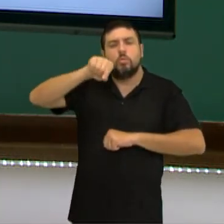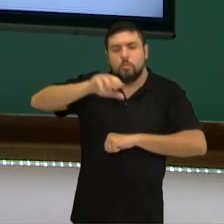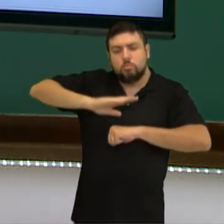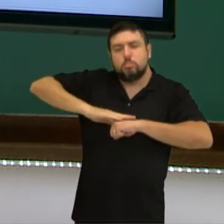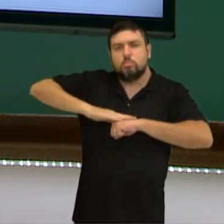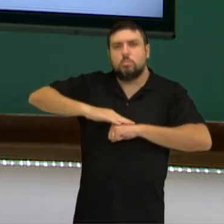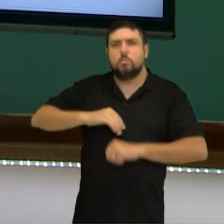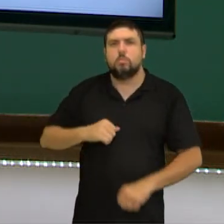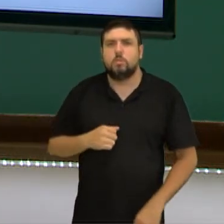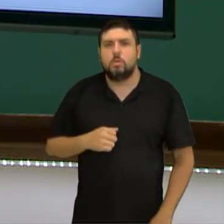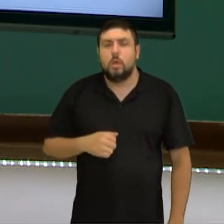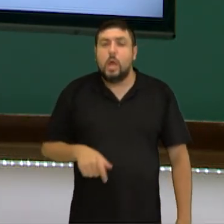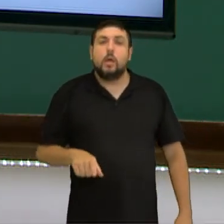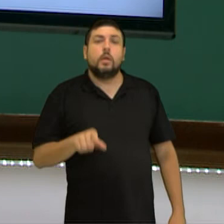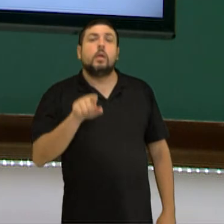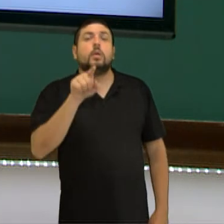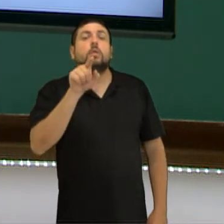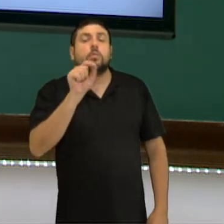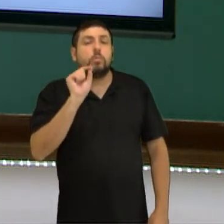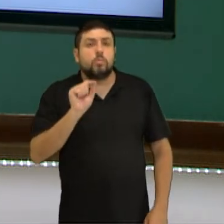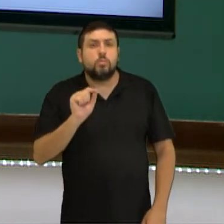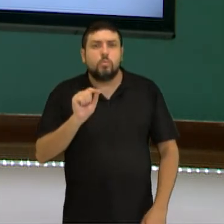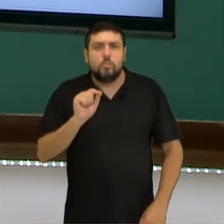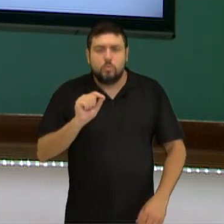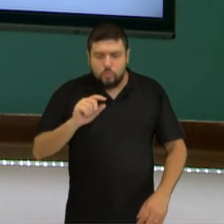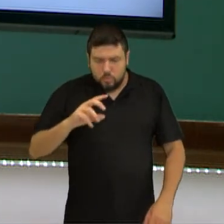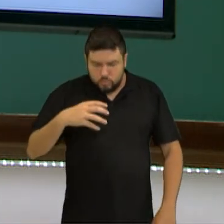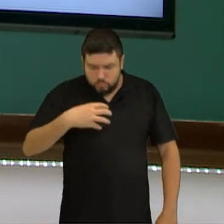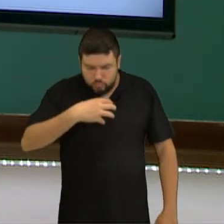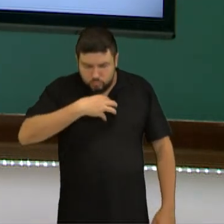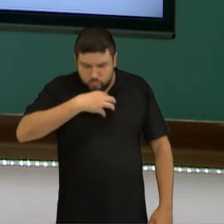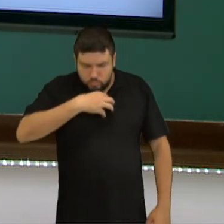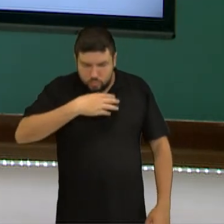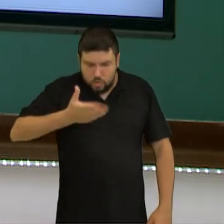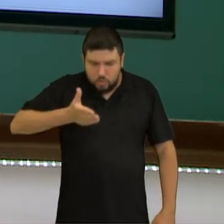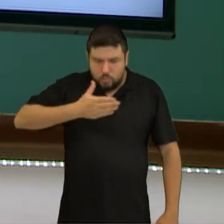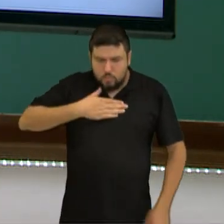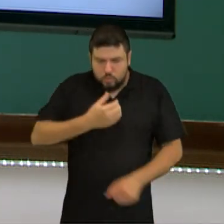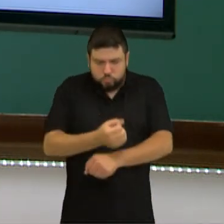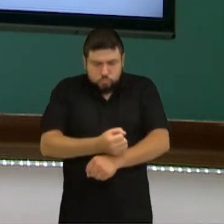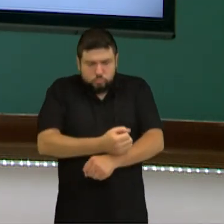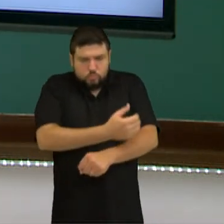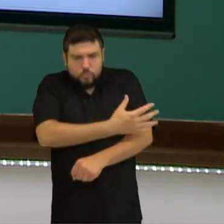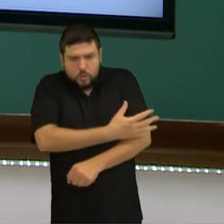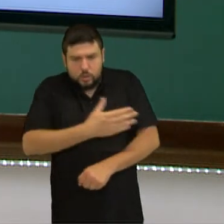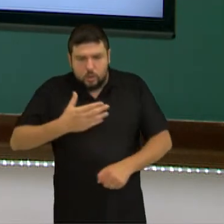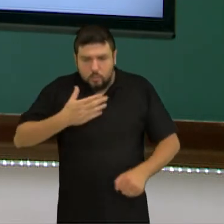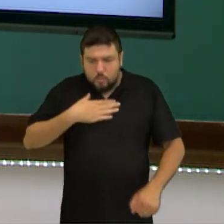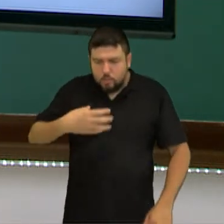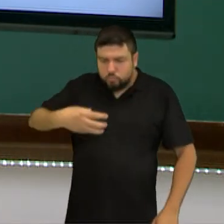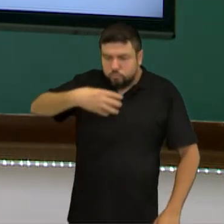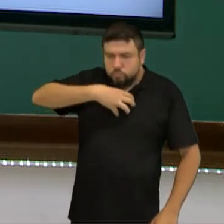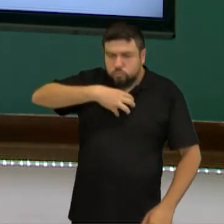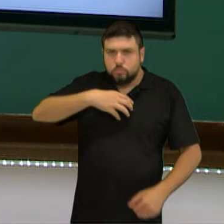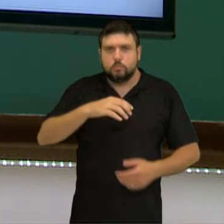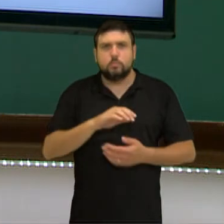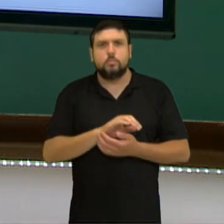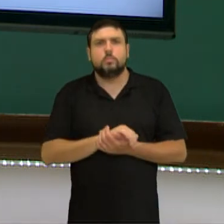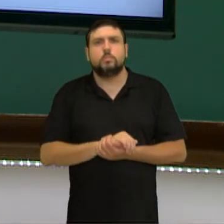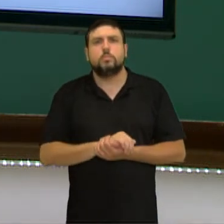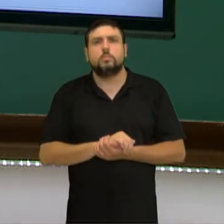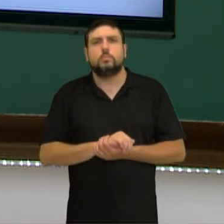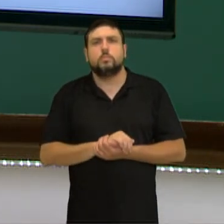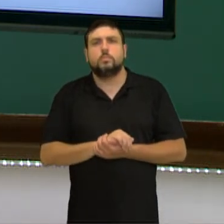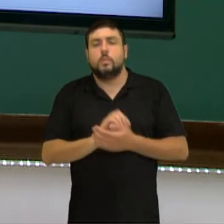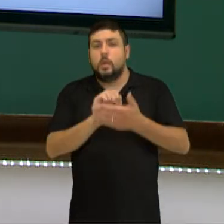capaz de ser a causa dos seus sentimentos, das suas atitudes, das suas ações. Aí entra a reflexão ética. A